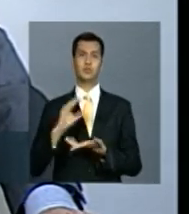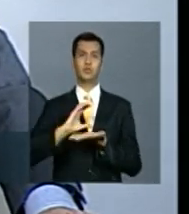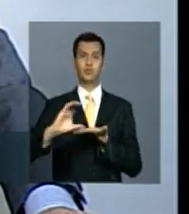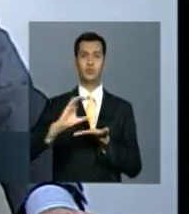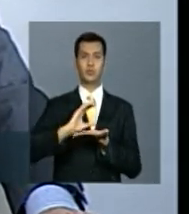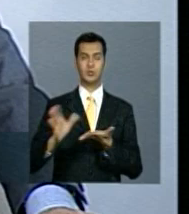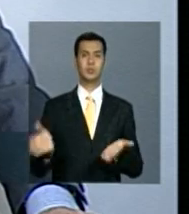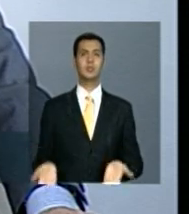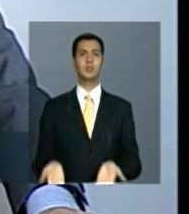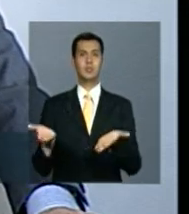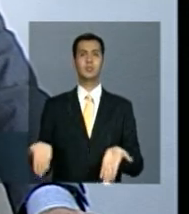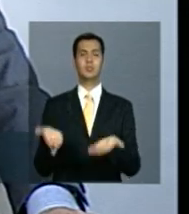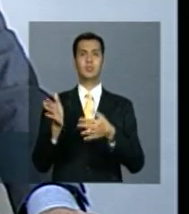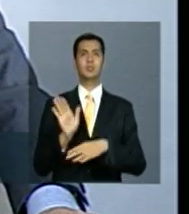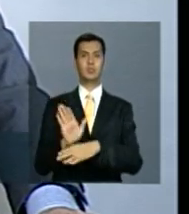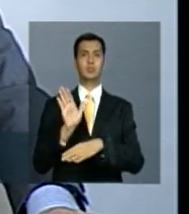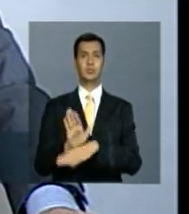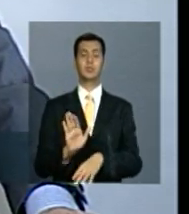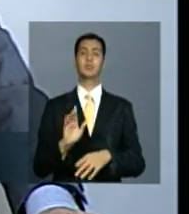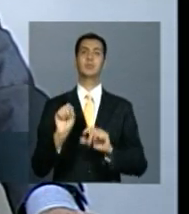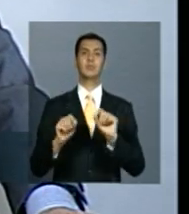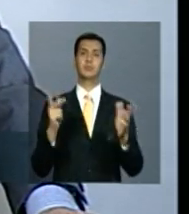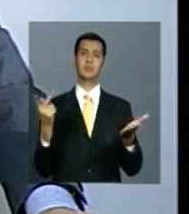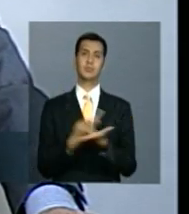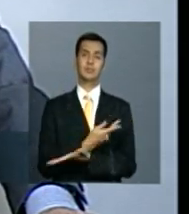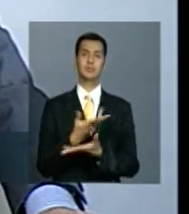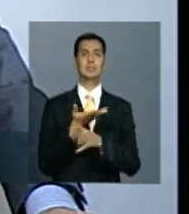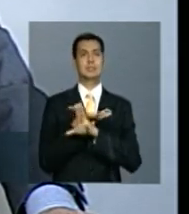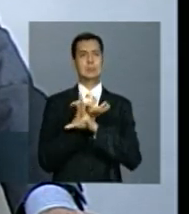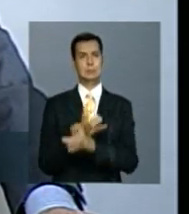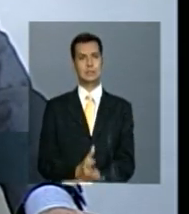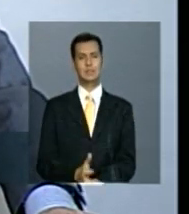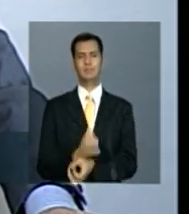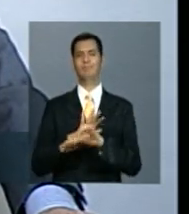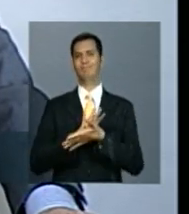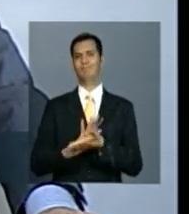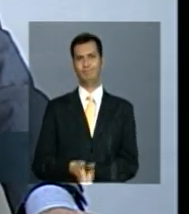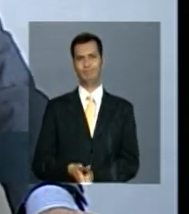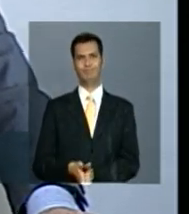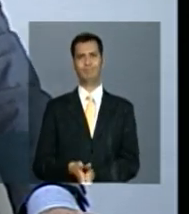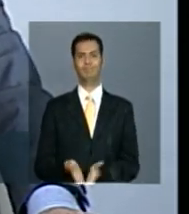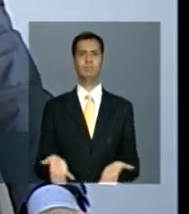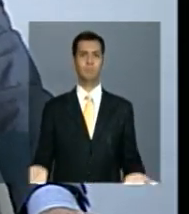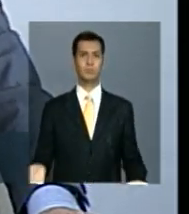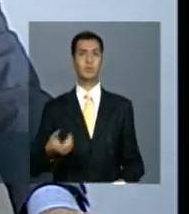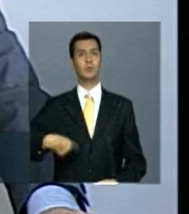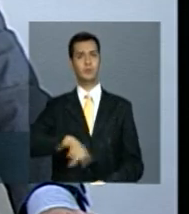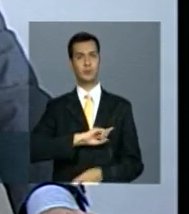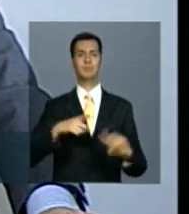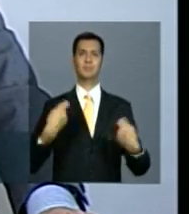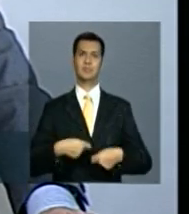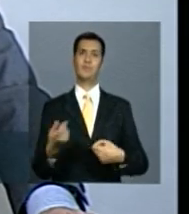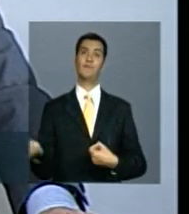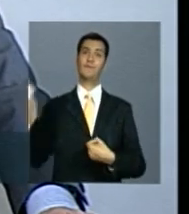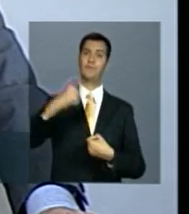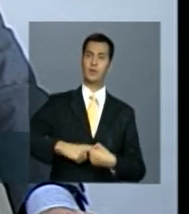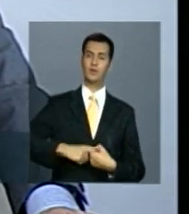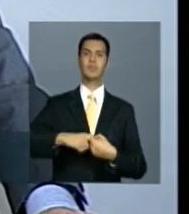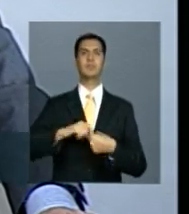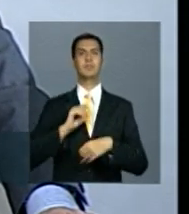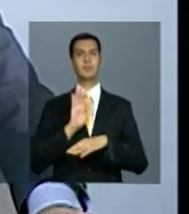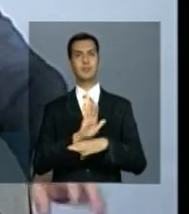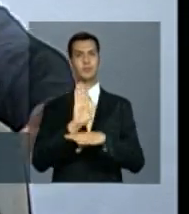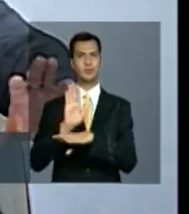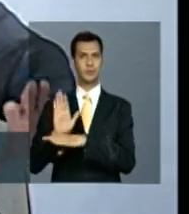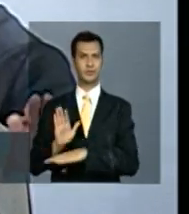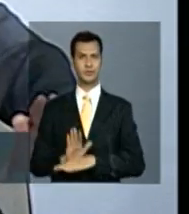foi desenvolvido lá eh lamentavelmente a seca vai nos prejudicar muito e vamos ter que retomar eh algumas